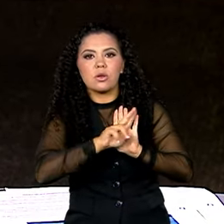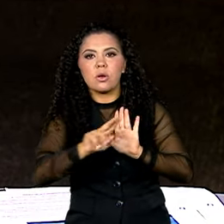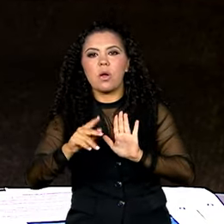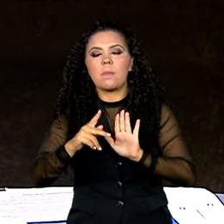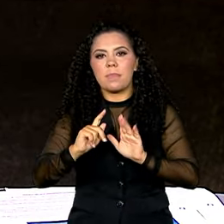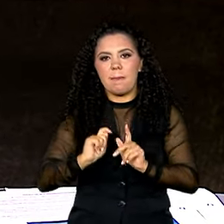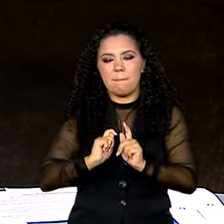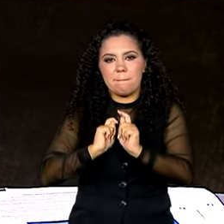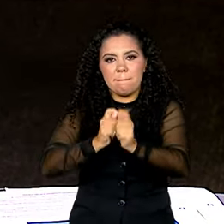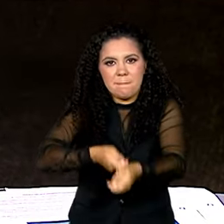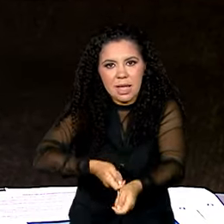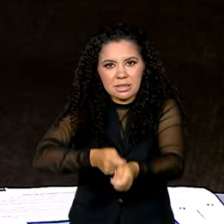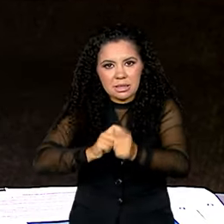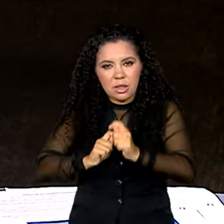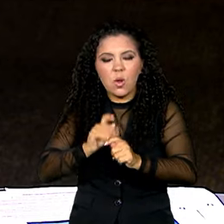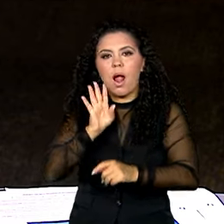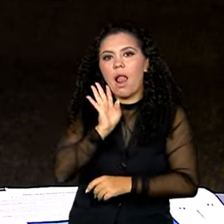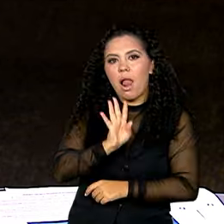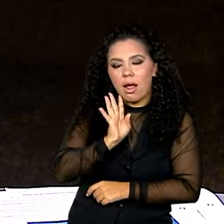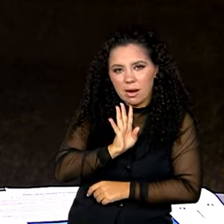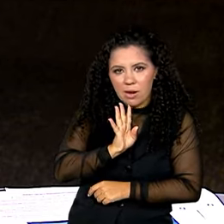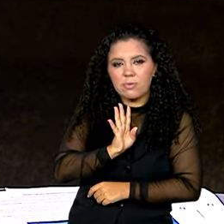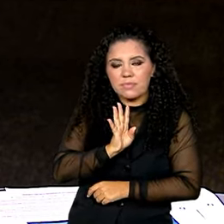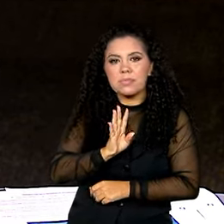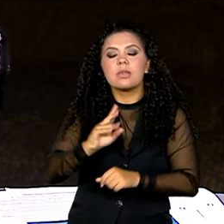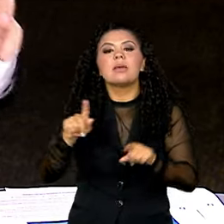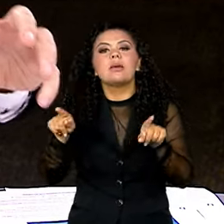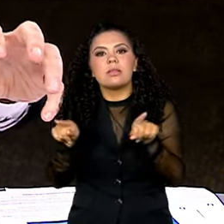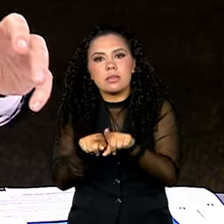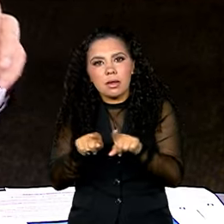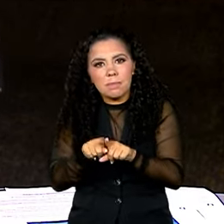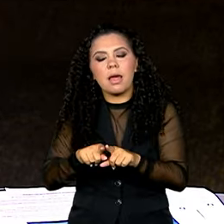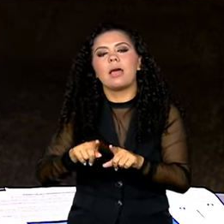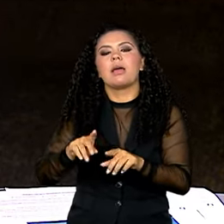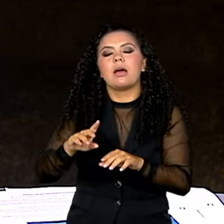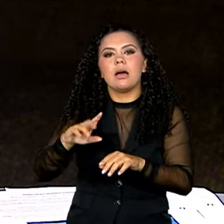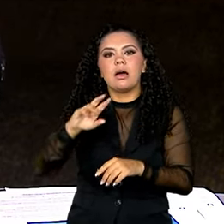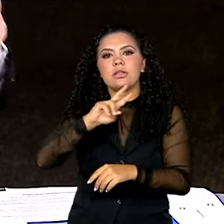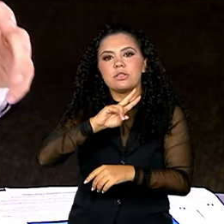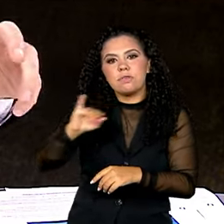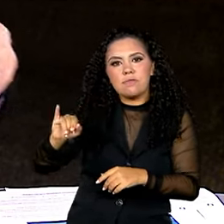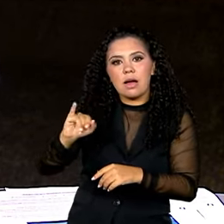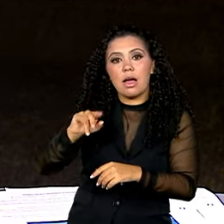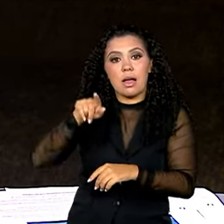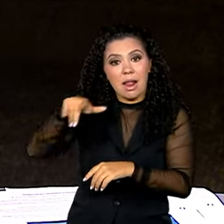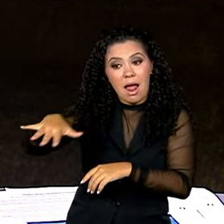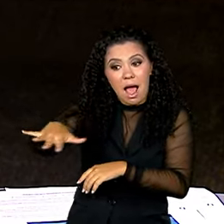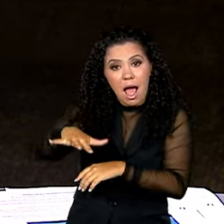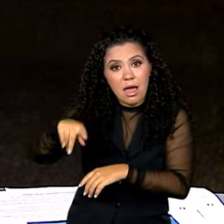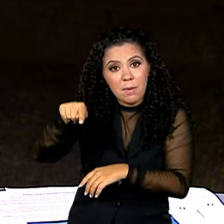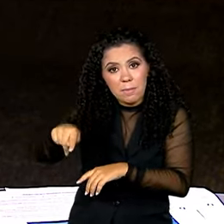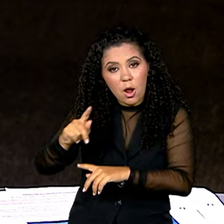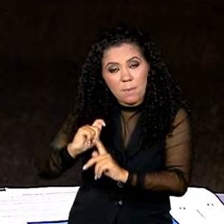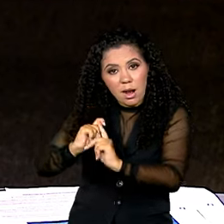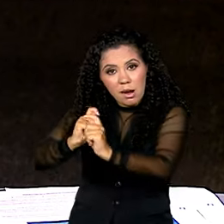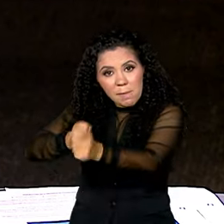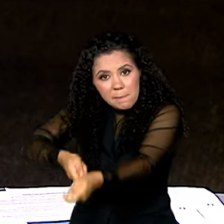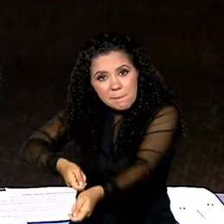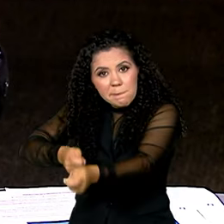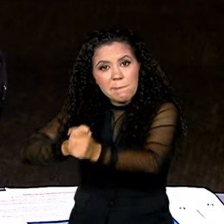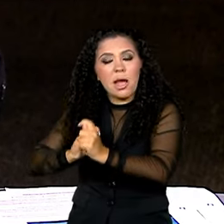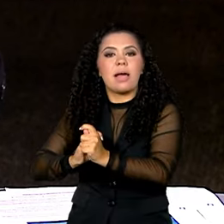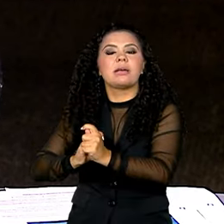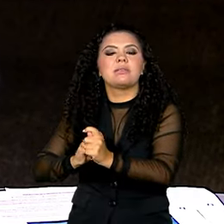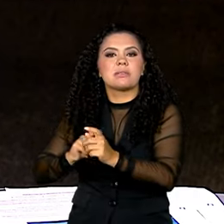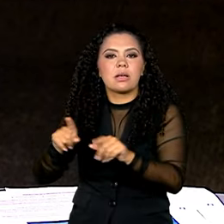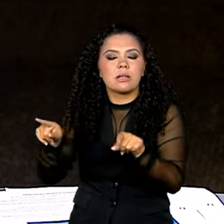capital, da nossa superintendência estadual, e ir lá na ponta, lá na colônia de pesca, lá naquela área